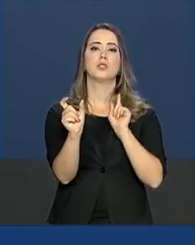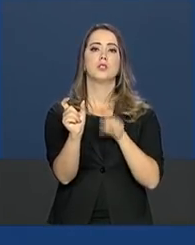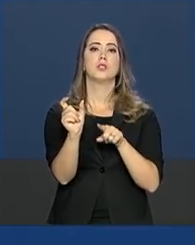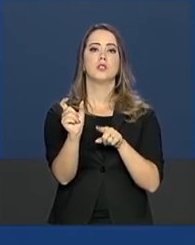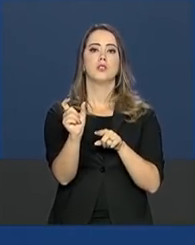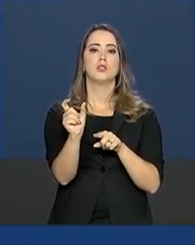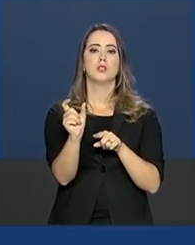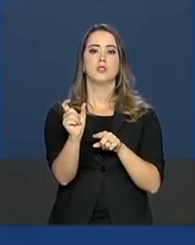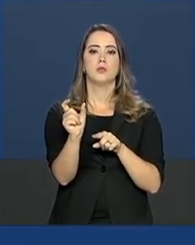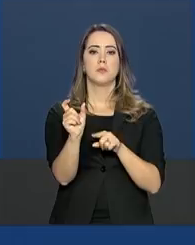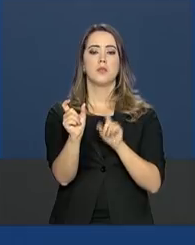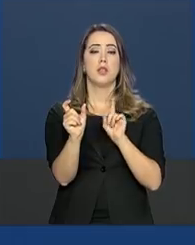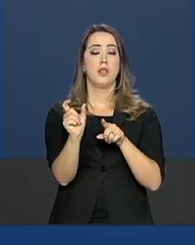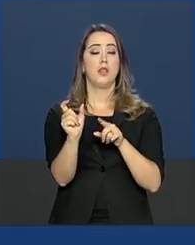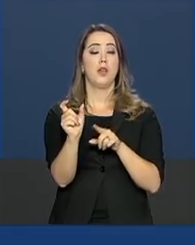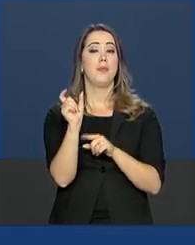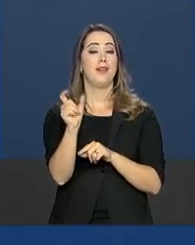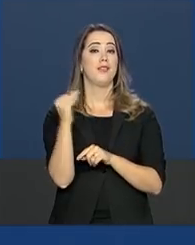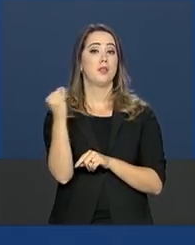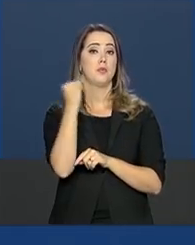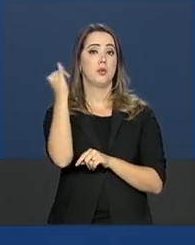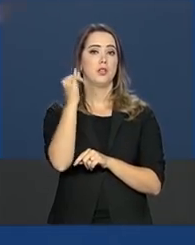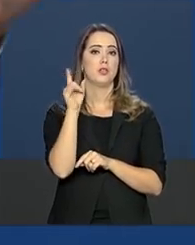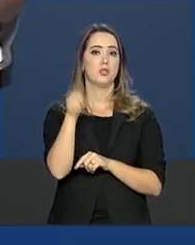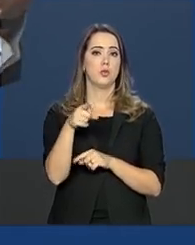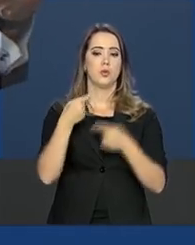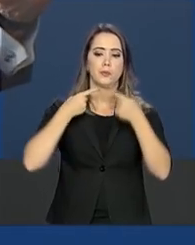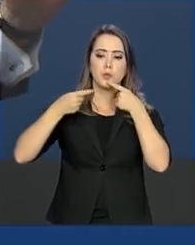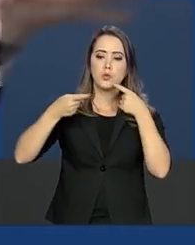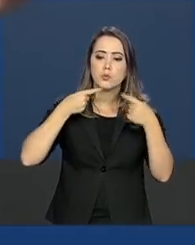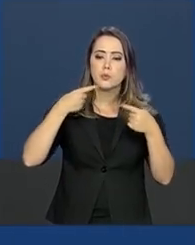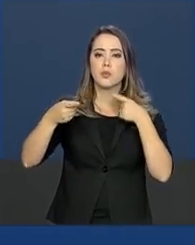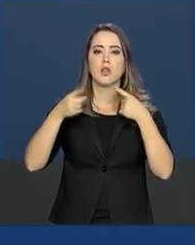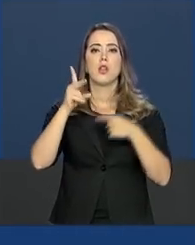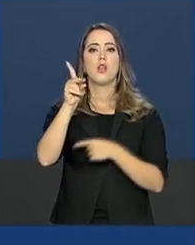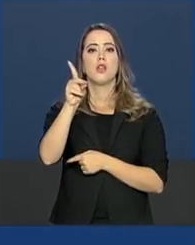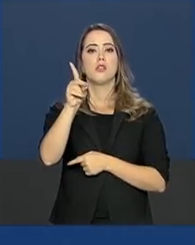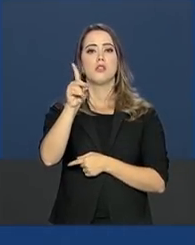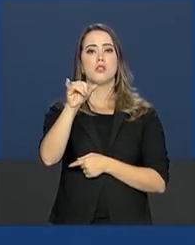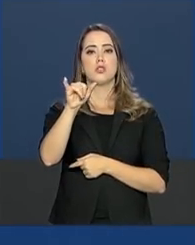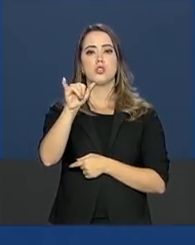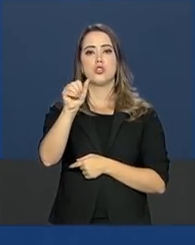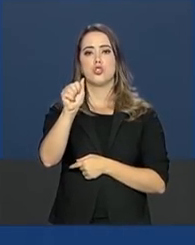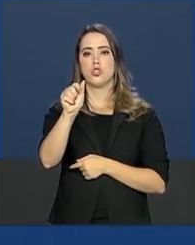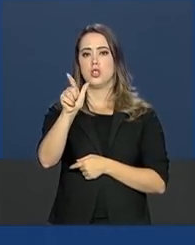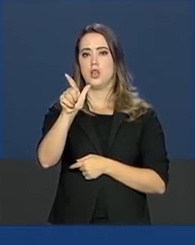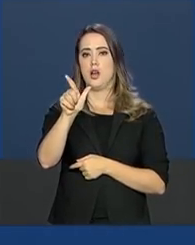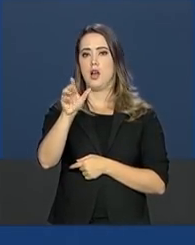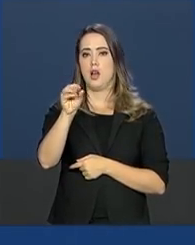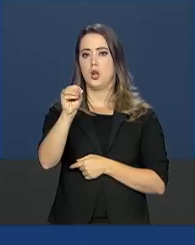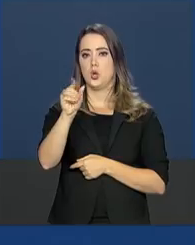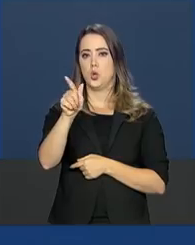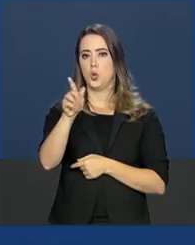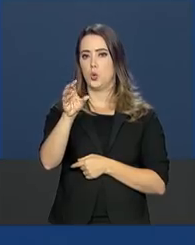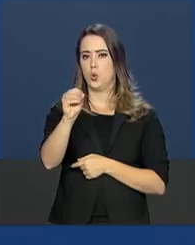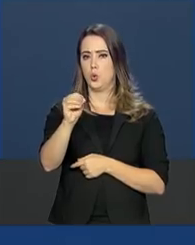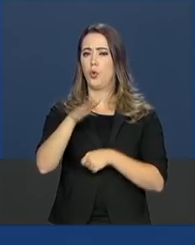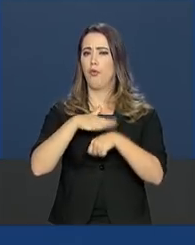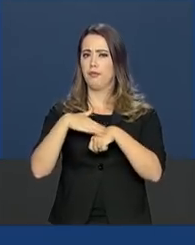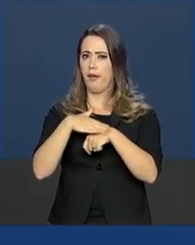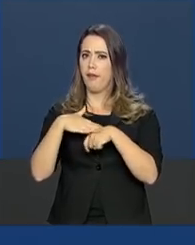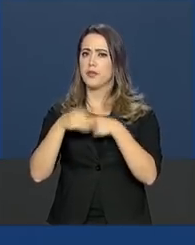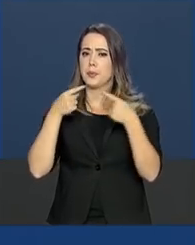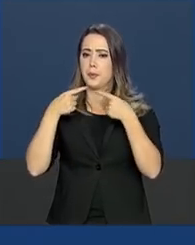palavra regente da democracia. É a palavra diálogo. O que nós mais fazemos no governo, eu faço, os